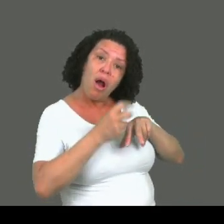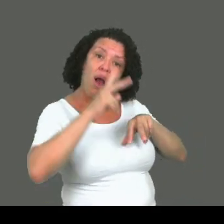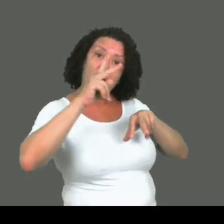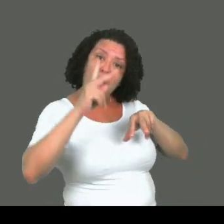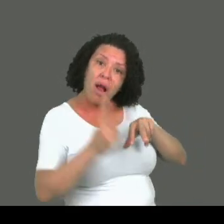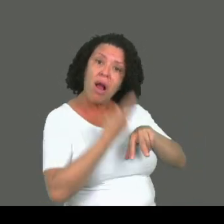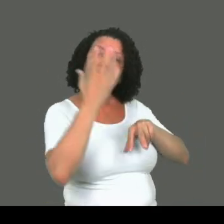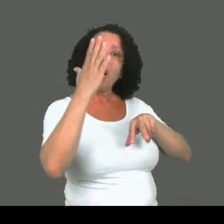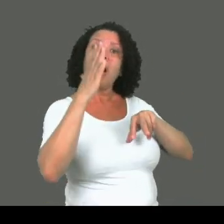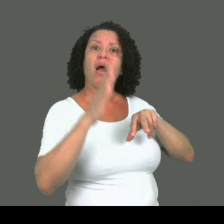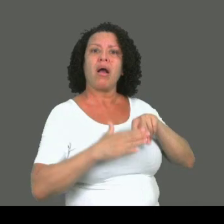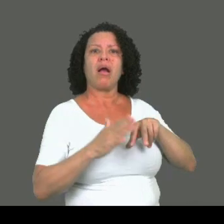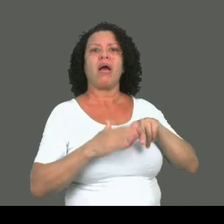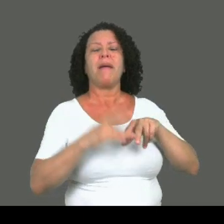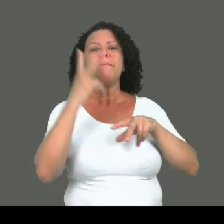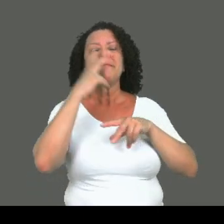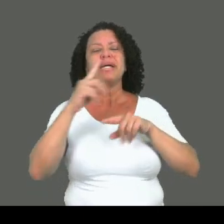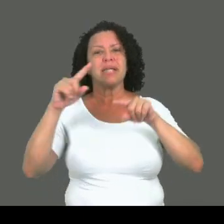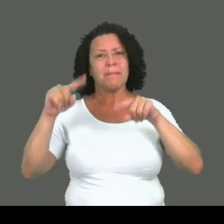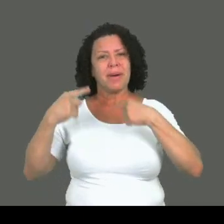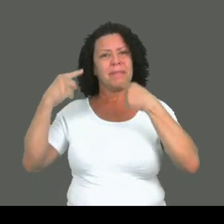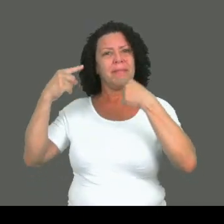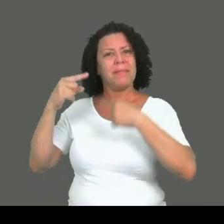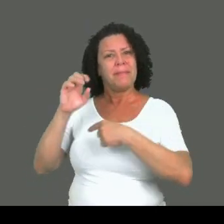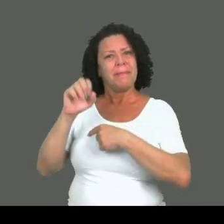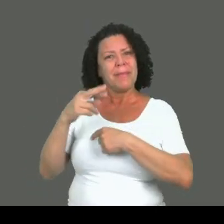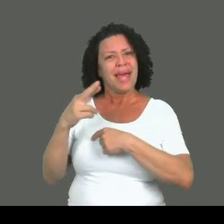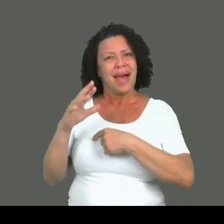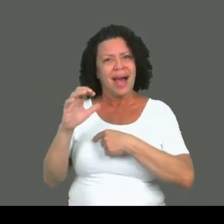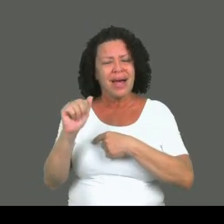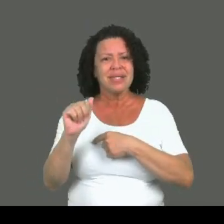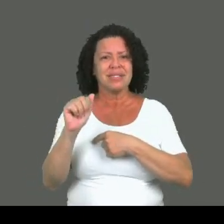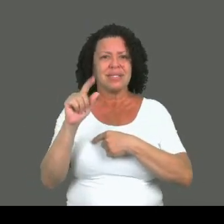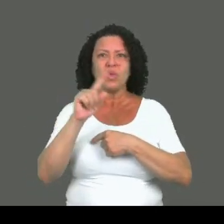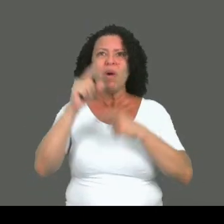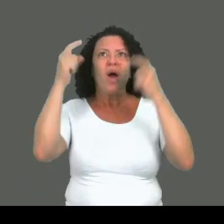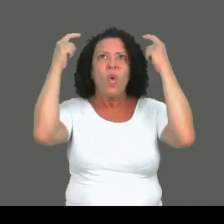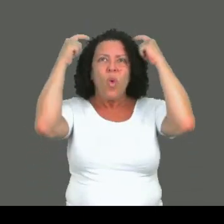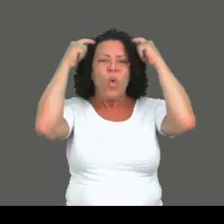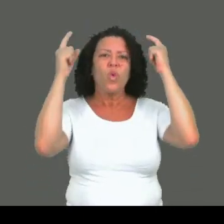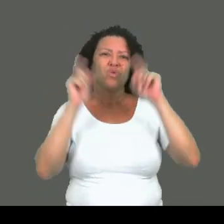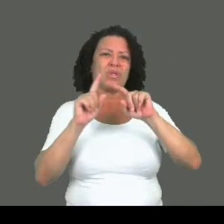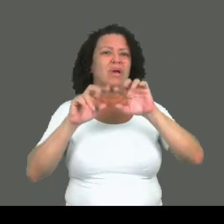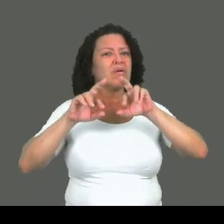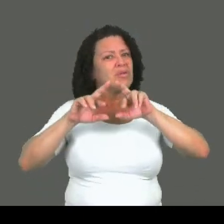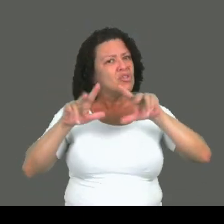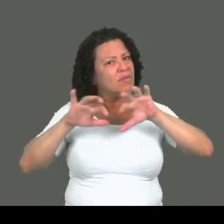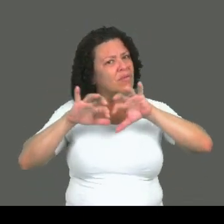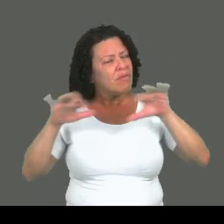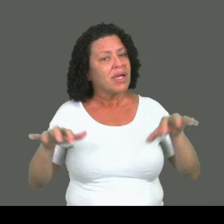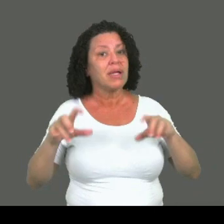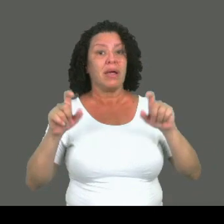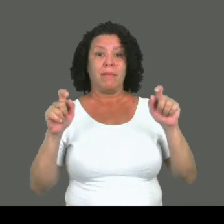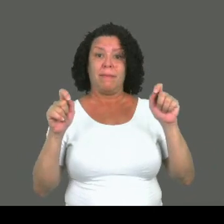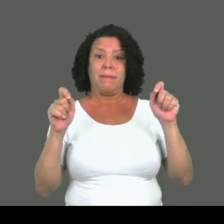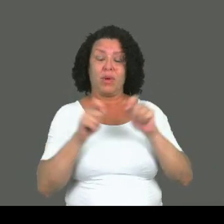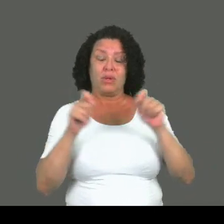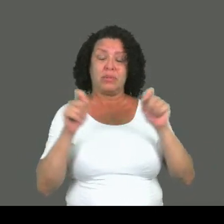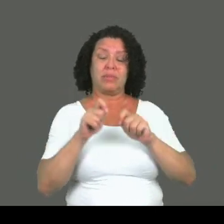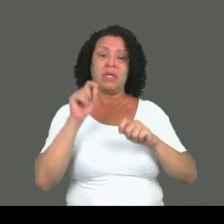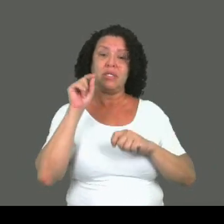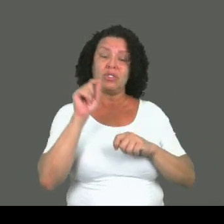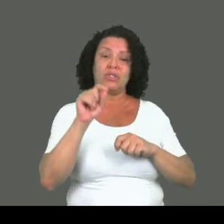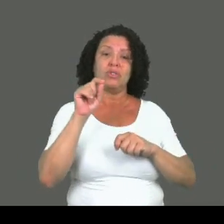ela é causada por uma ameaça diluída, não um urso propriamente dito, mas a possibilidade de que